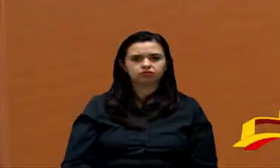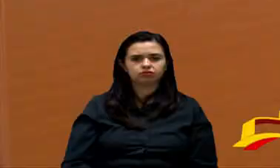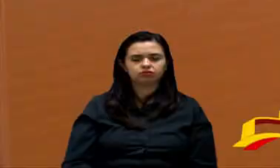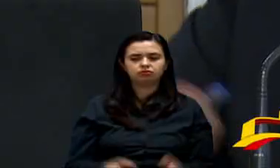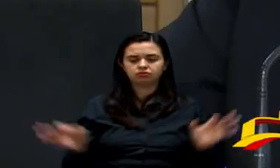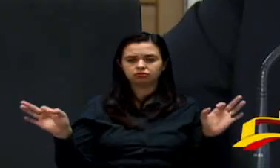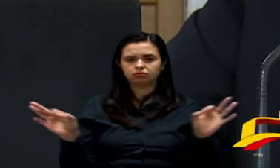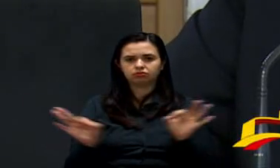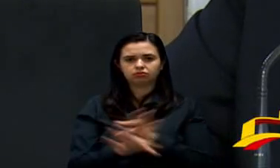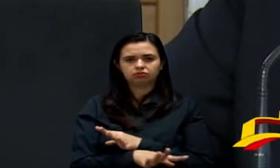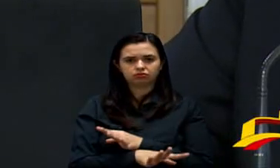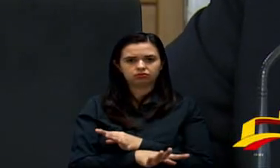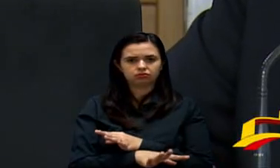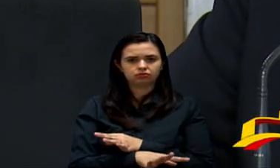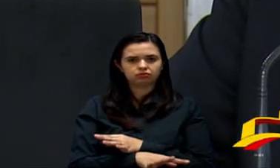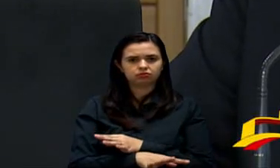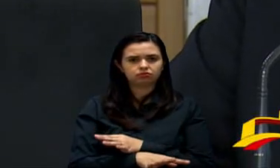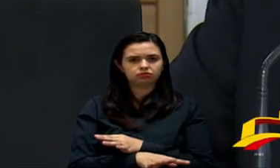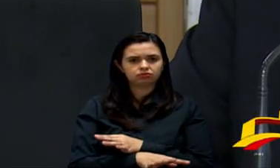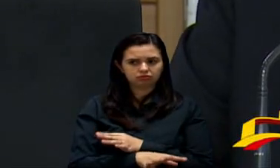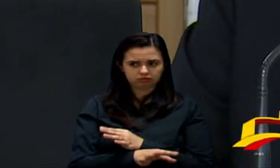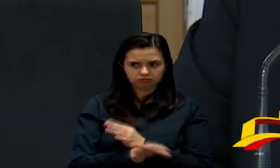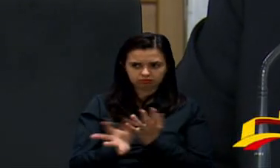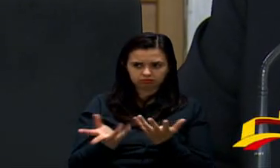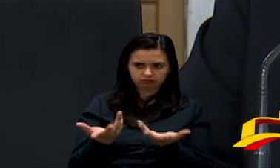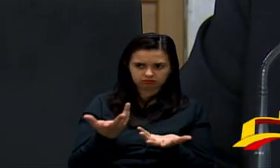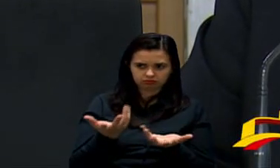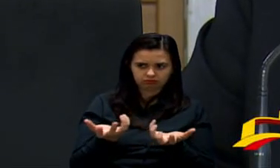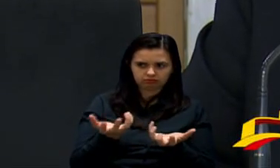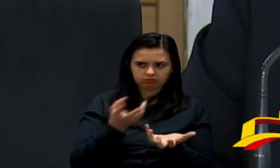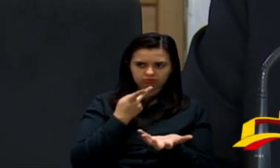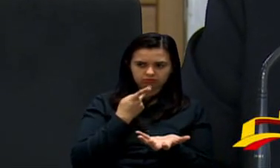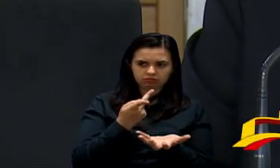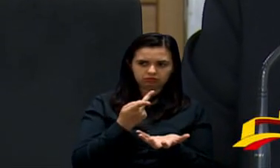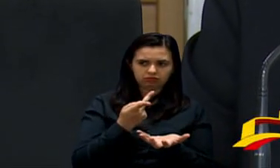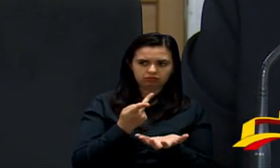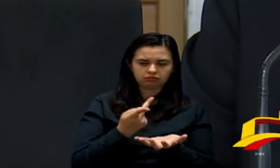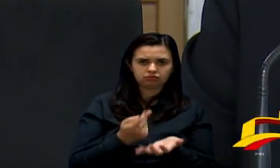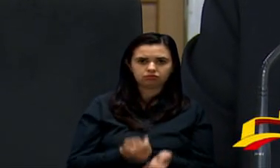É encerrado. Vai falar?